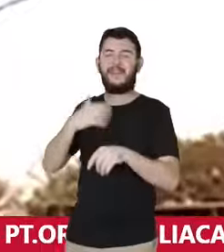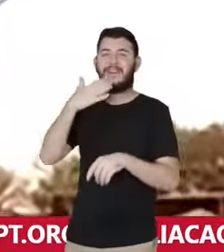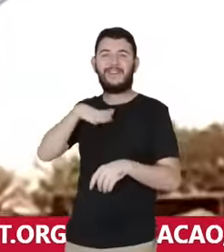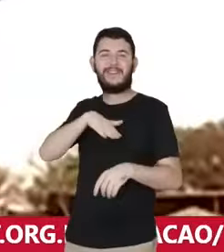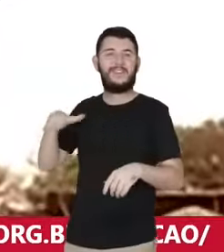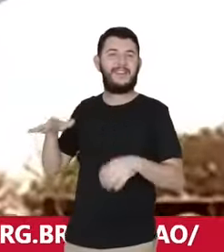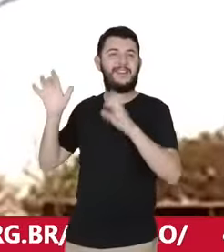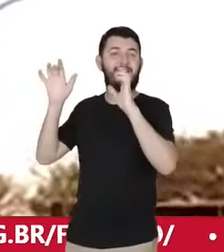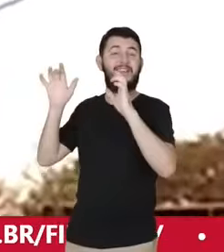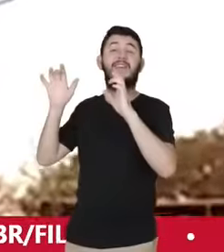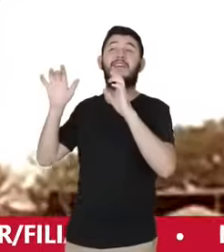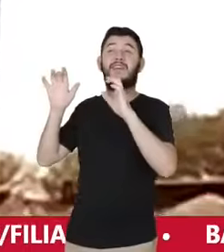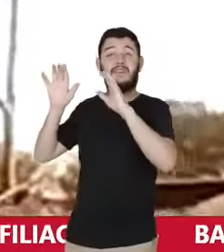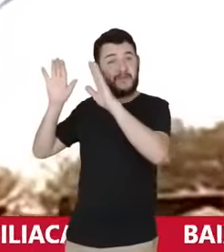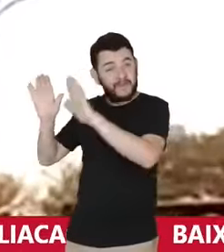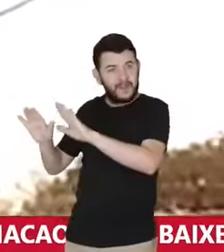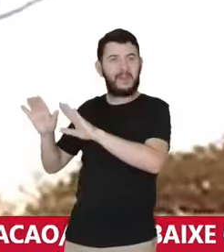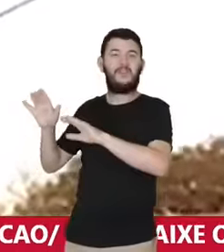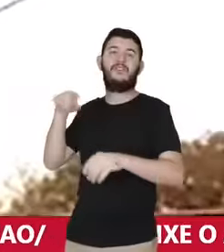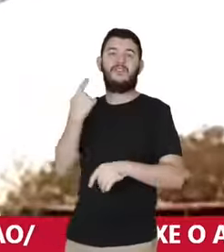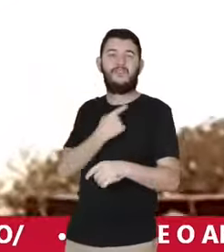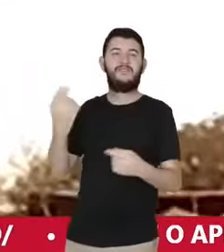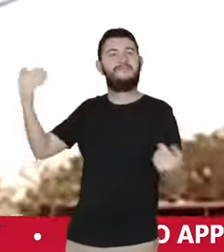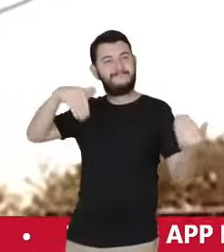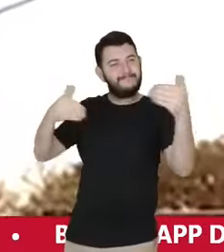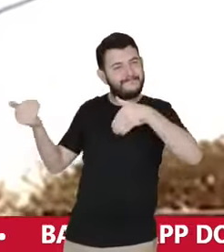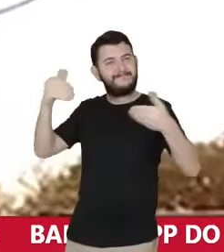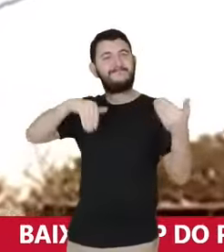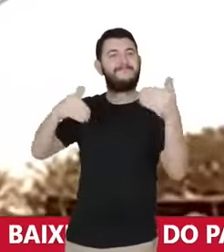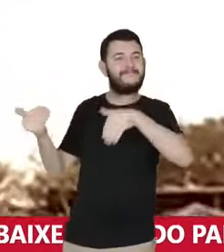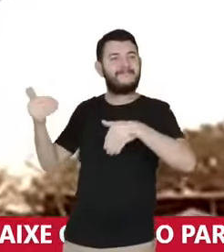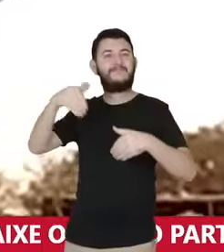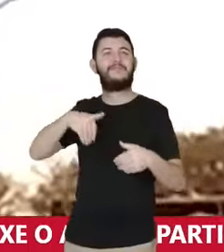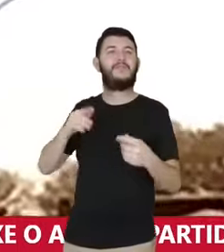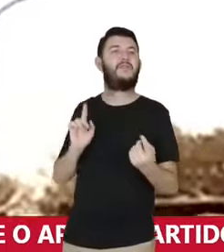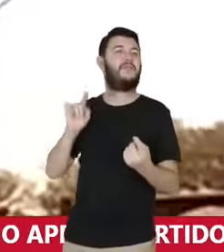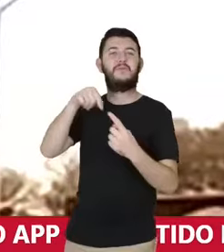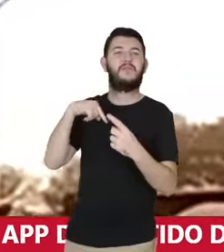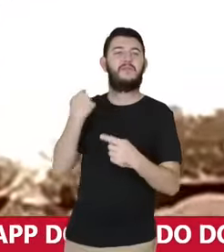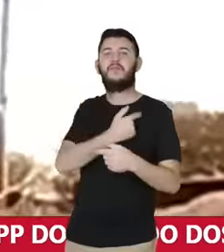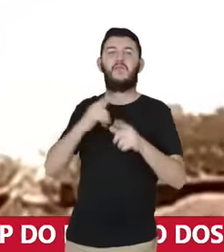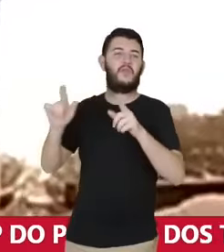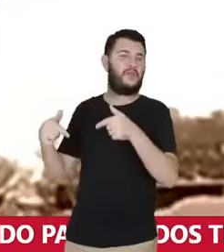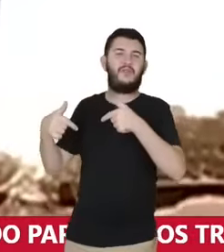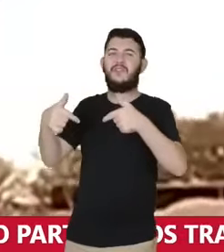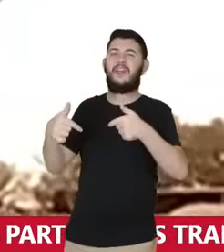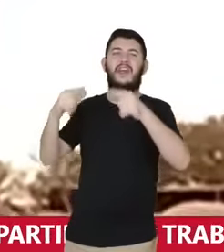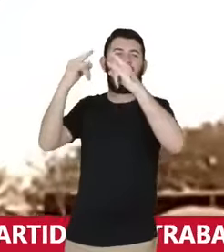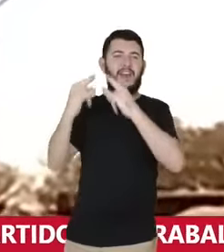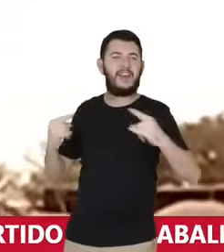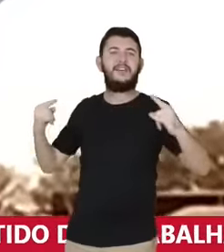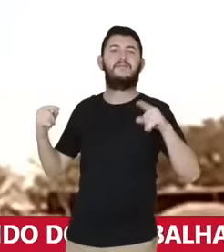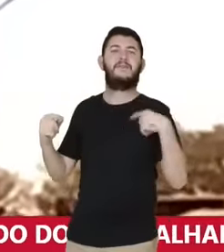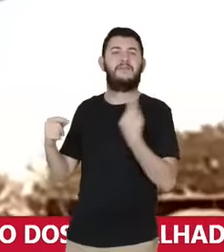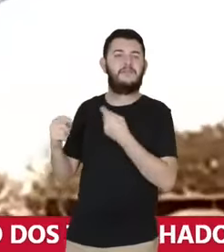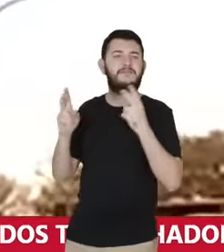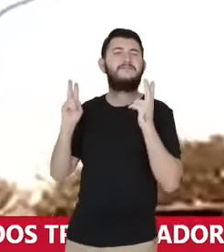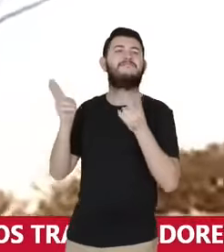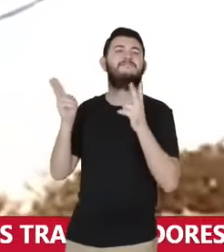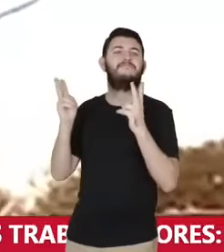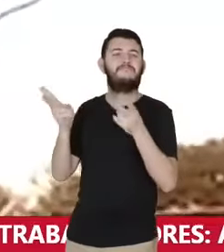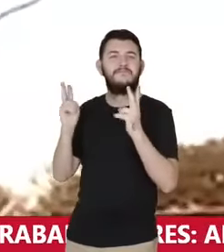esposos, os guerreiros de suas esposas, e vamos continuar acampados, né, aqui, enquanto